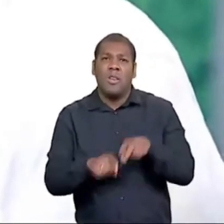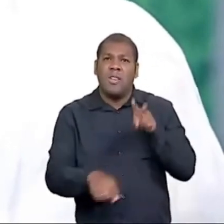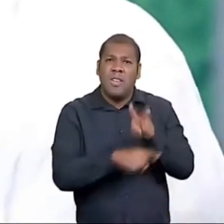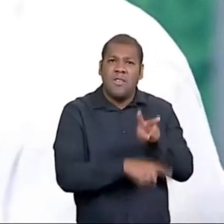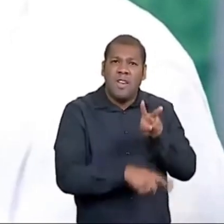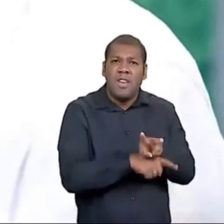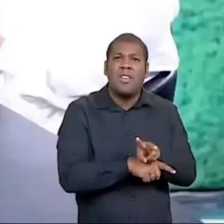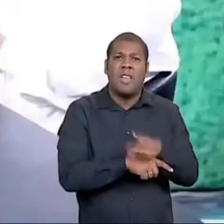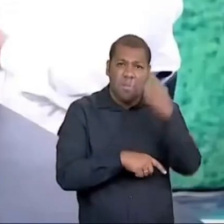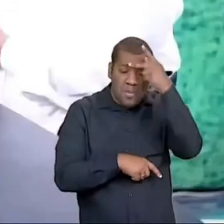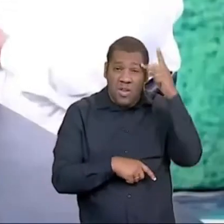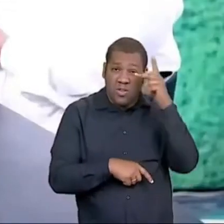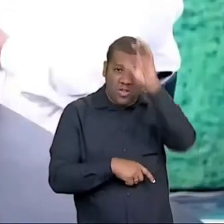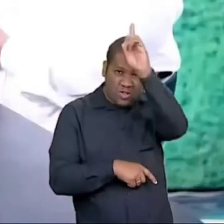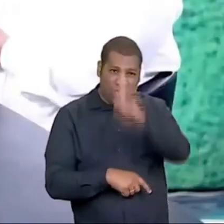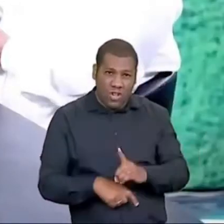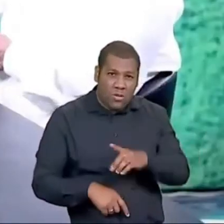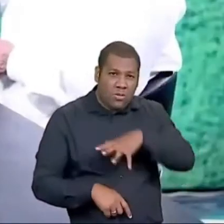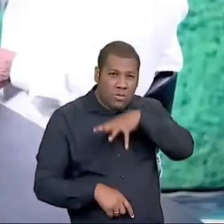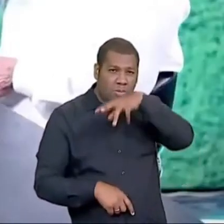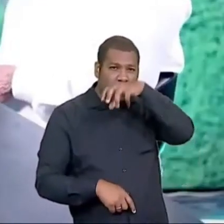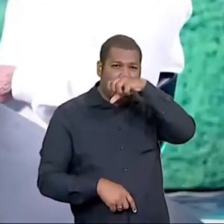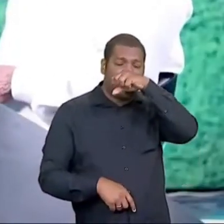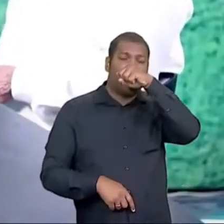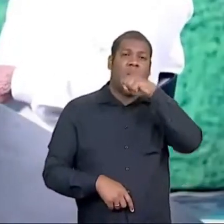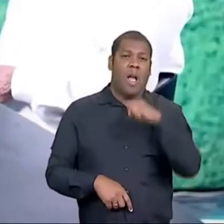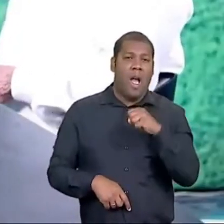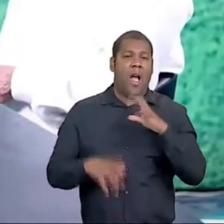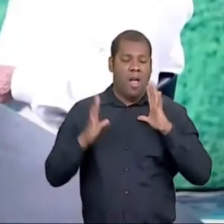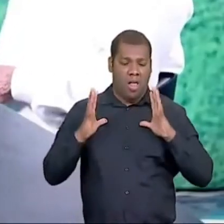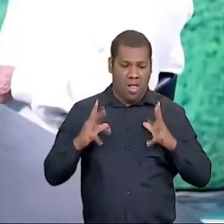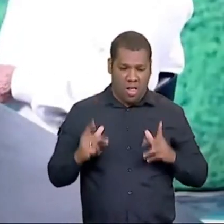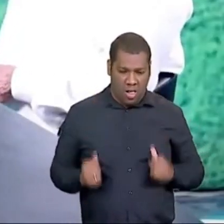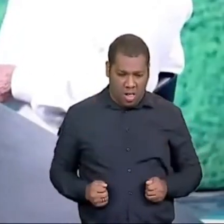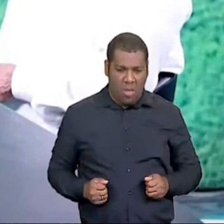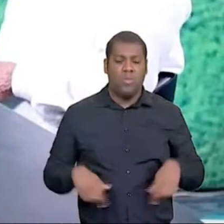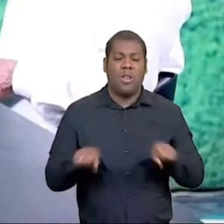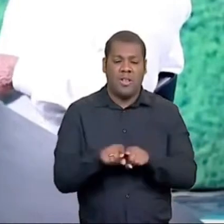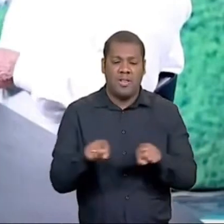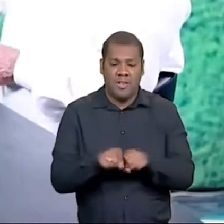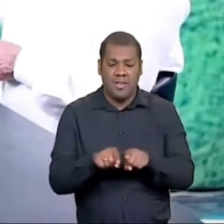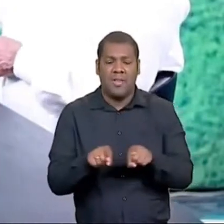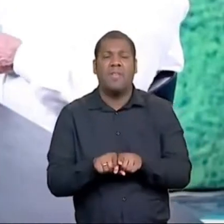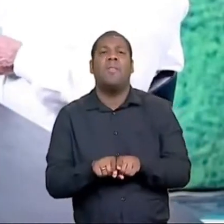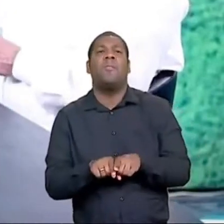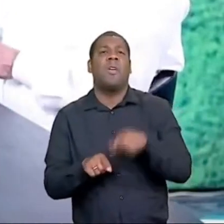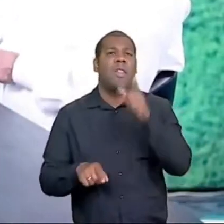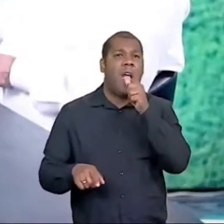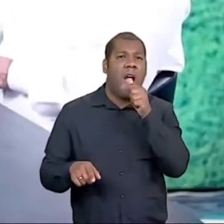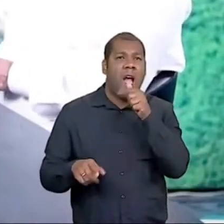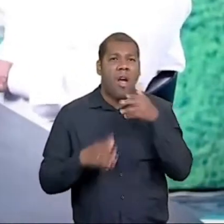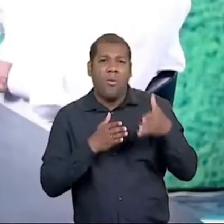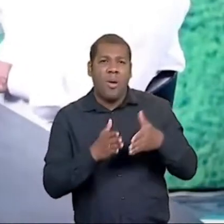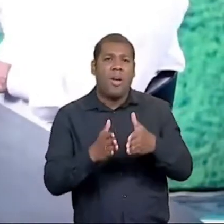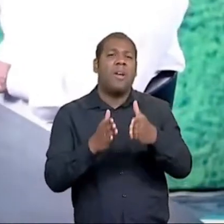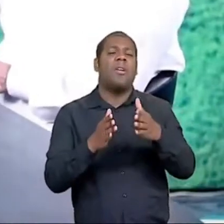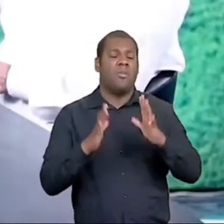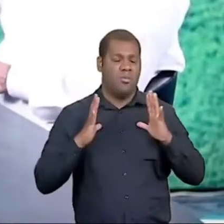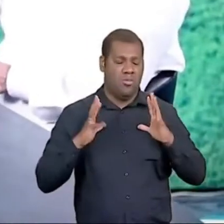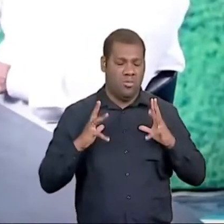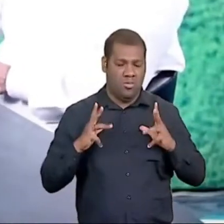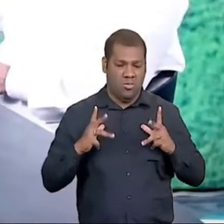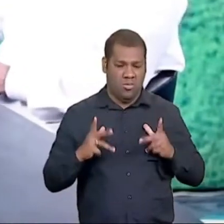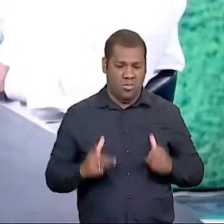limpa. Presidente, o senhor está falando muito das pessoas que moram aqui, né, que vivem e que sobrevivem muitas vezes aqui. E a gente